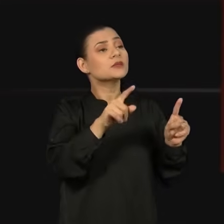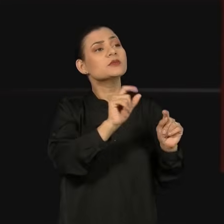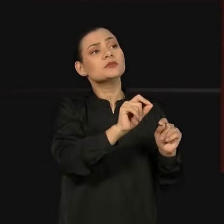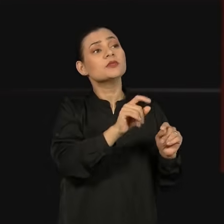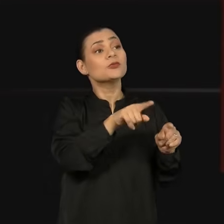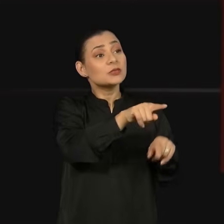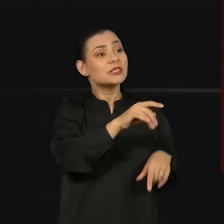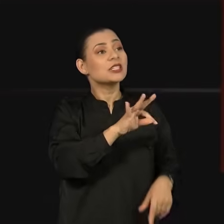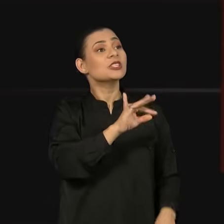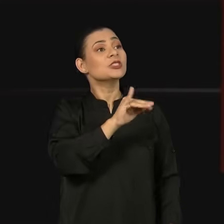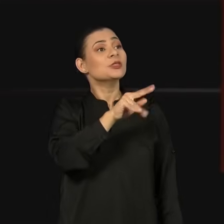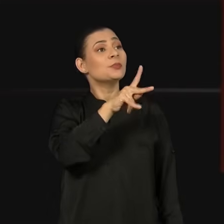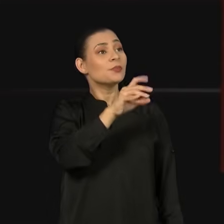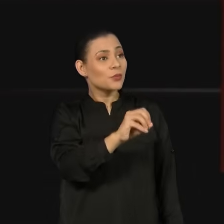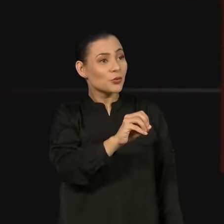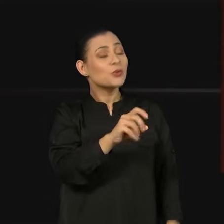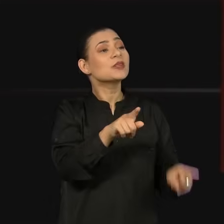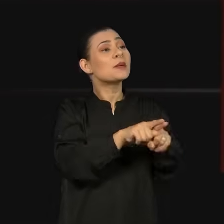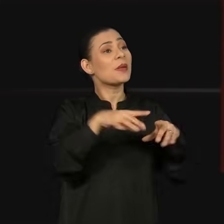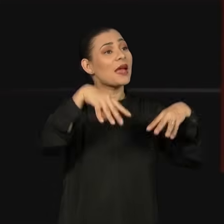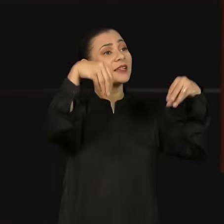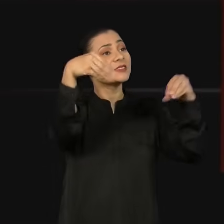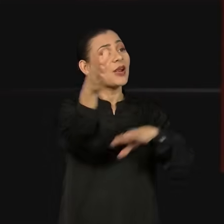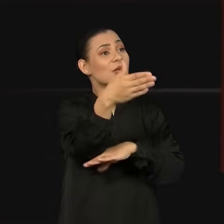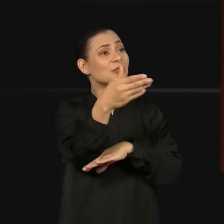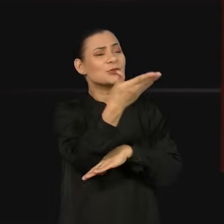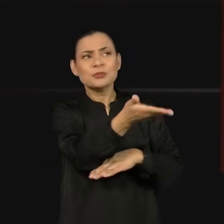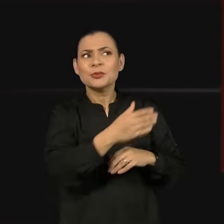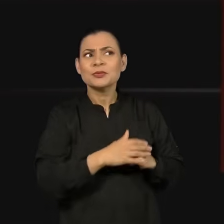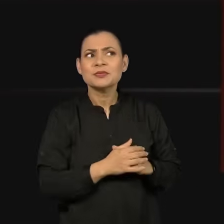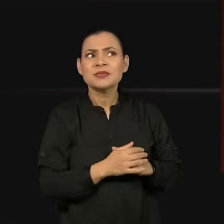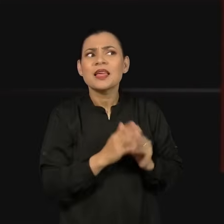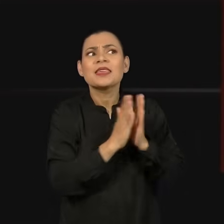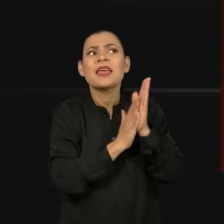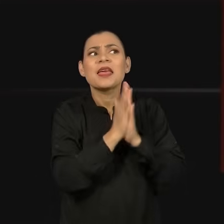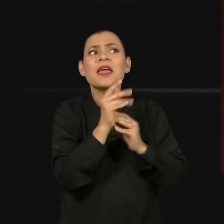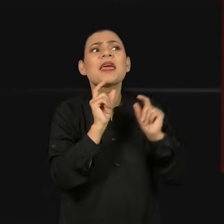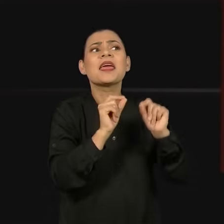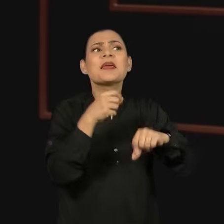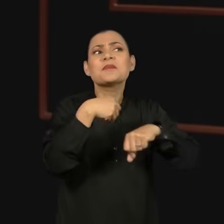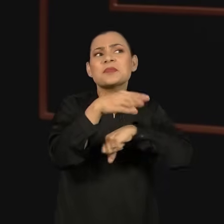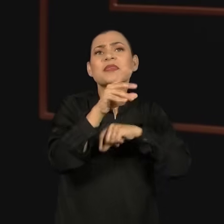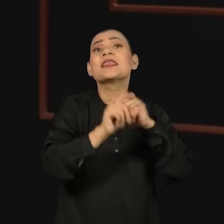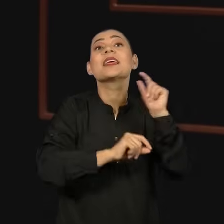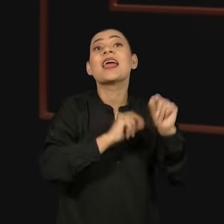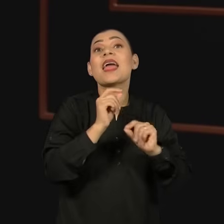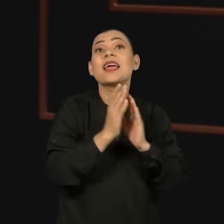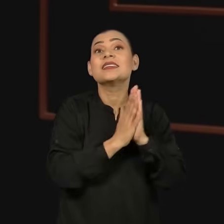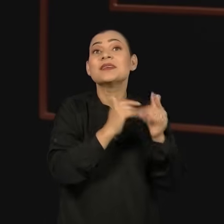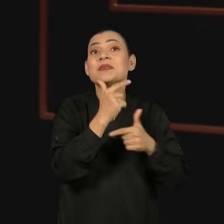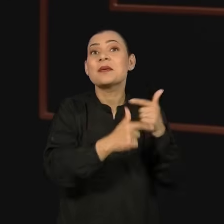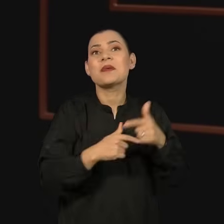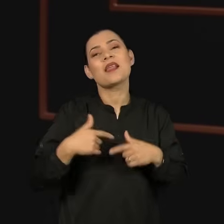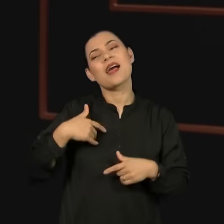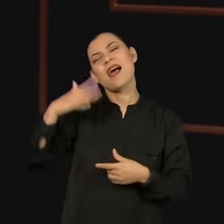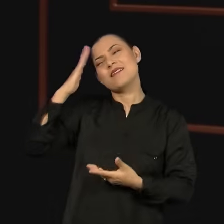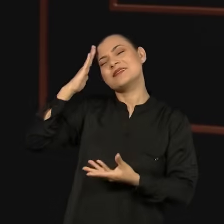Tíbio, né? Parceiro do Perônio no Castelo Rá-Tim-Bum. Então, quem será que te mandou uma mensagem sobre esse trabalho? Eu acho que eu já